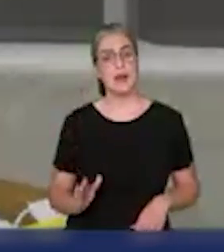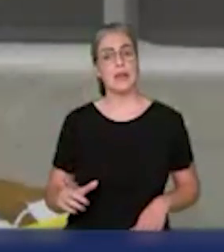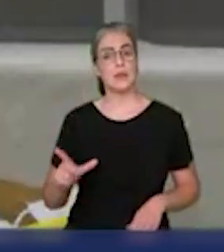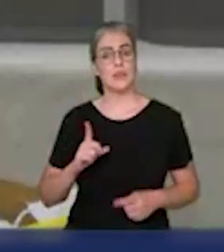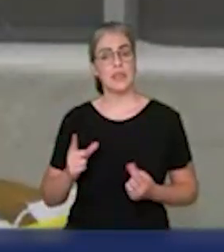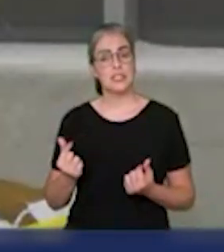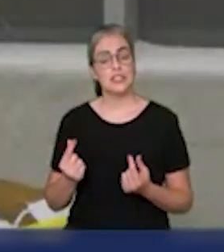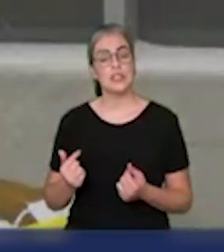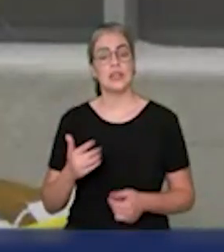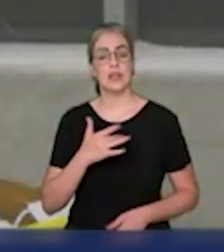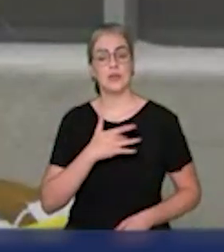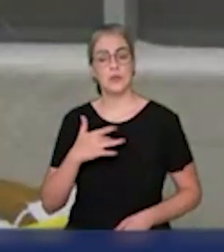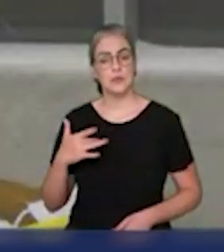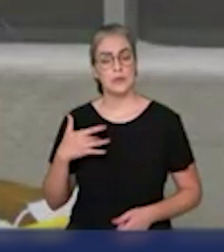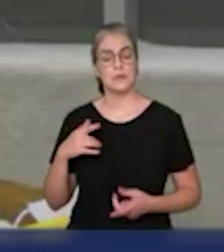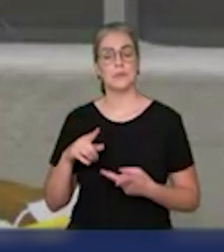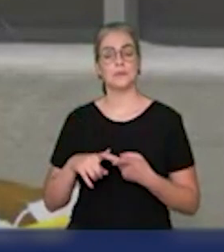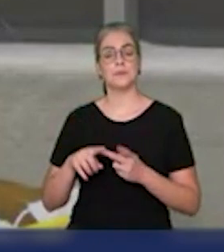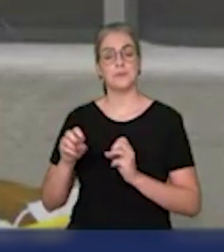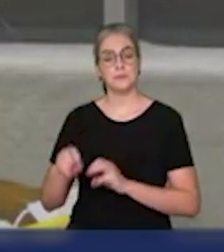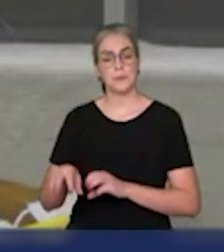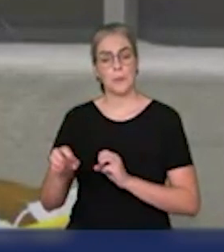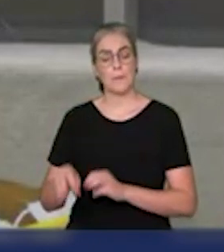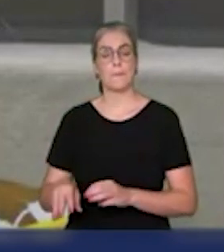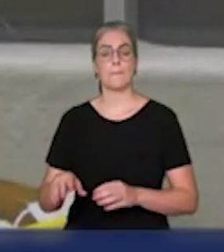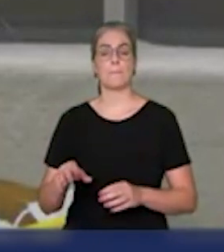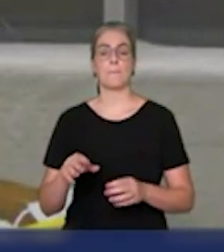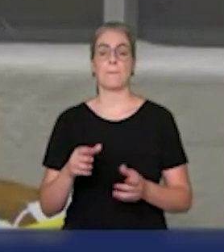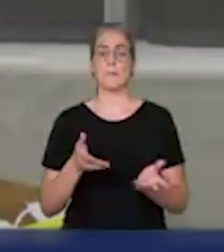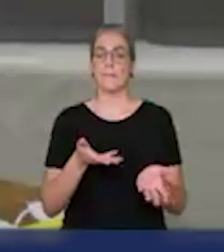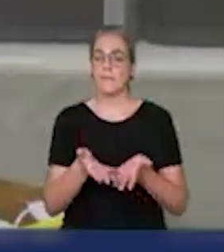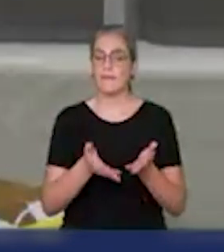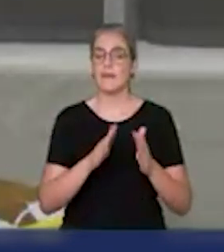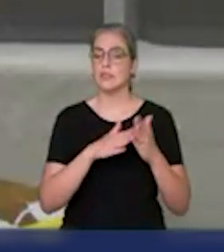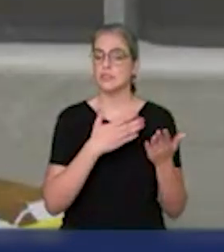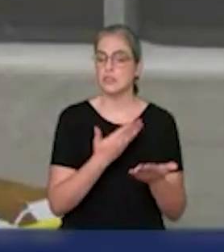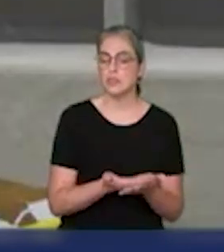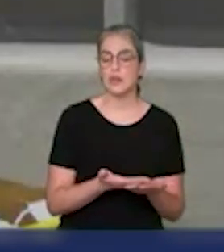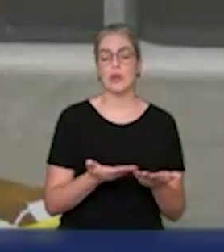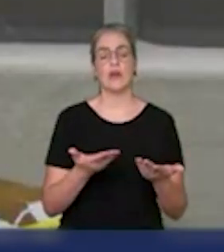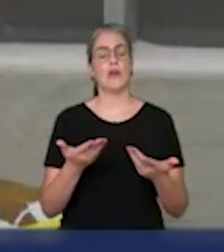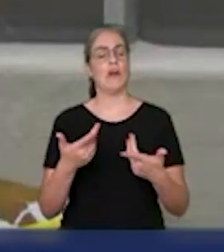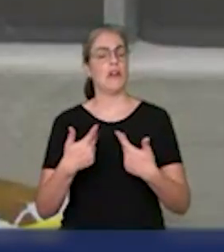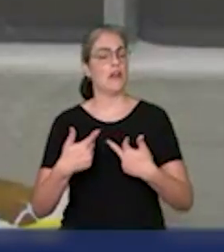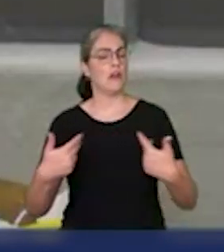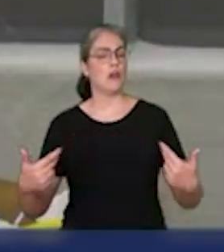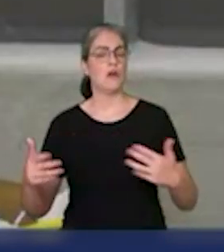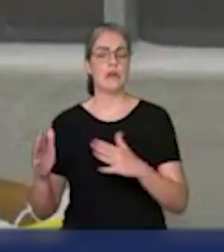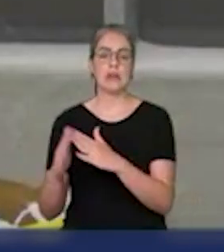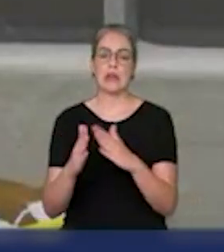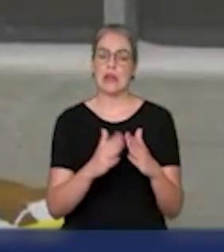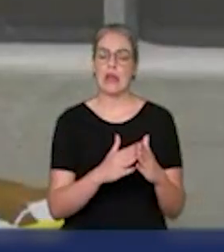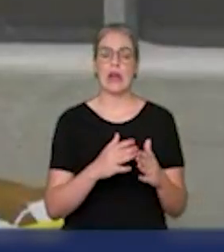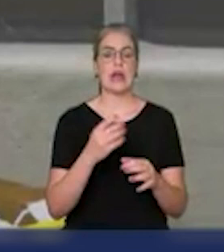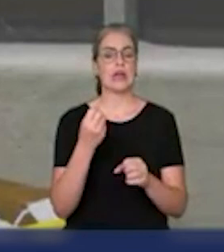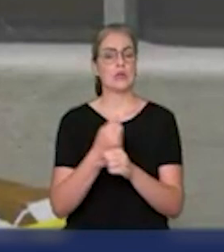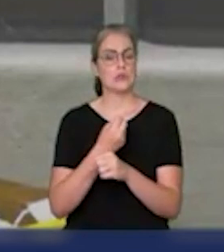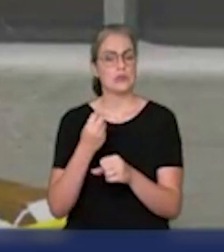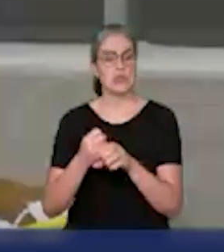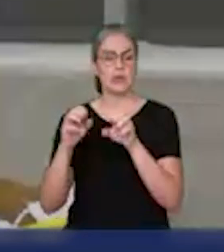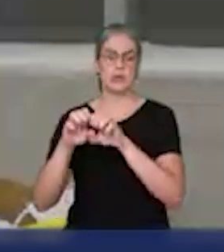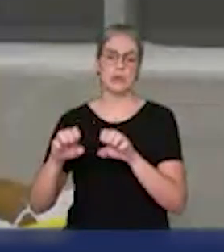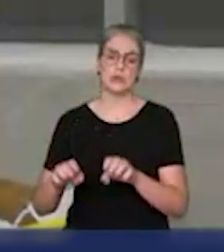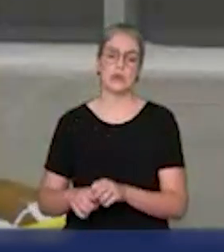saúde, em moradia popular, em desenvolver o Brasil, em infraestrutura, gerar emprego,